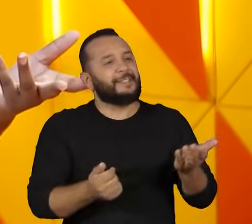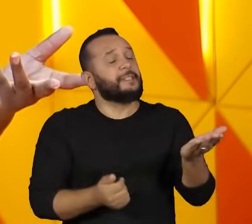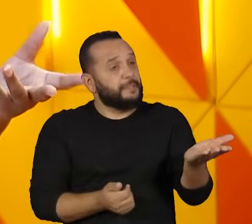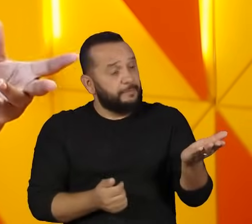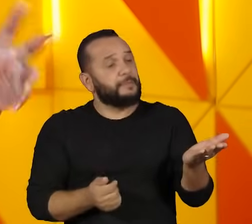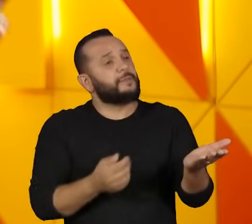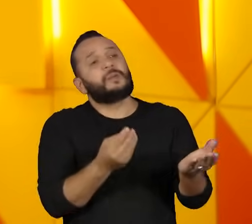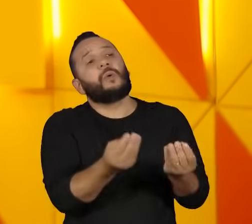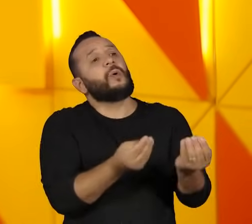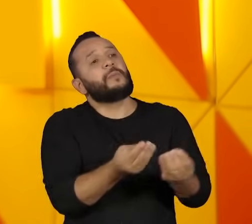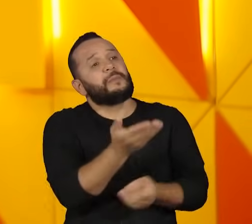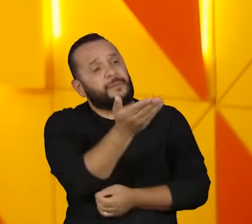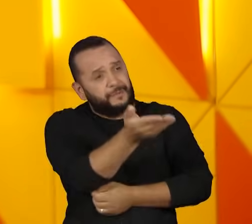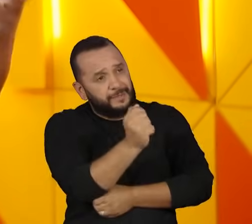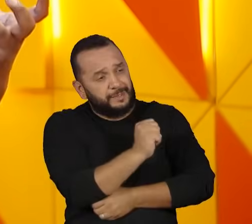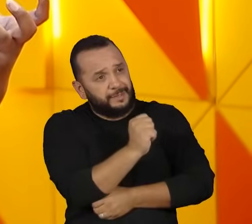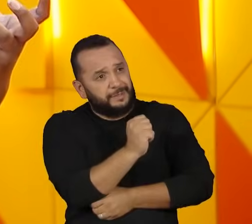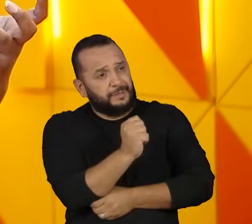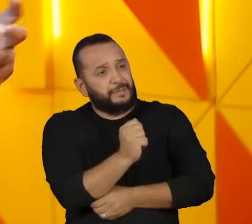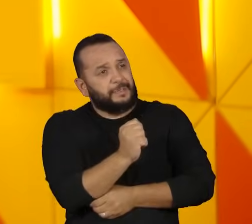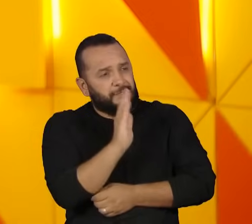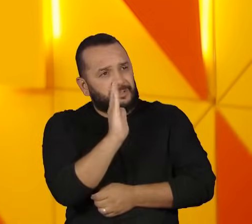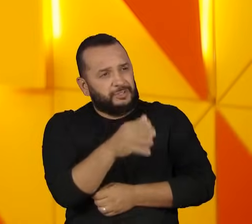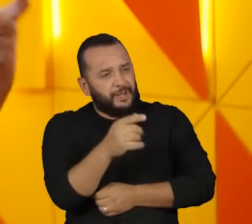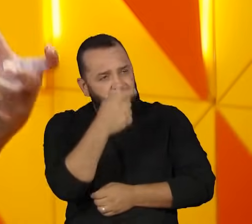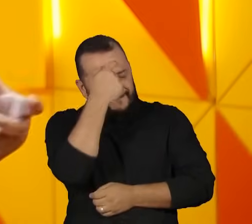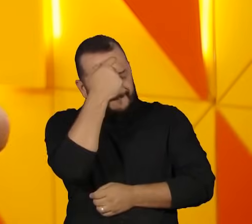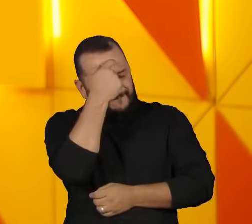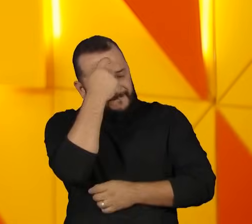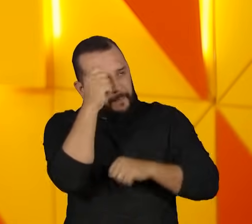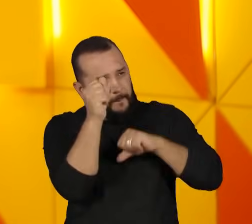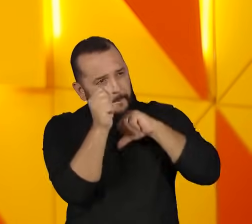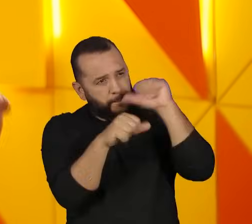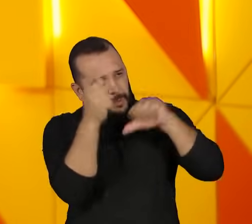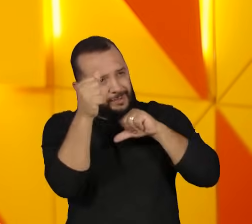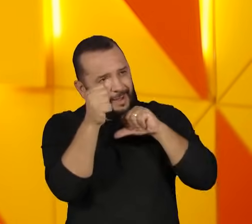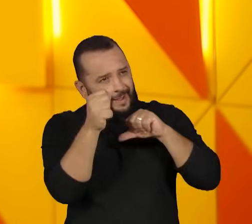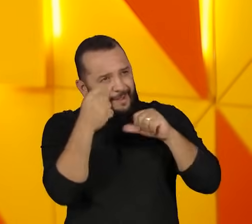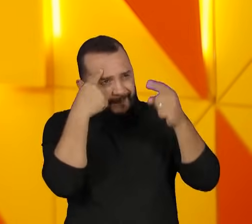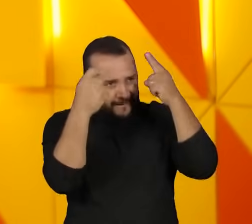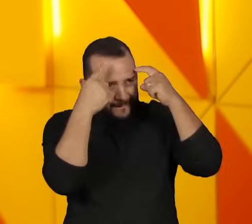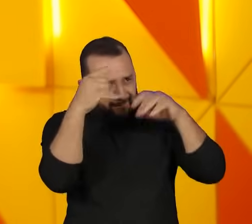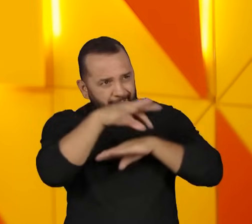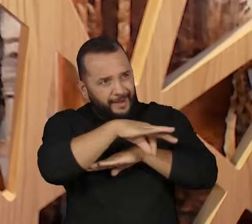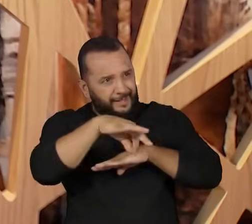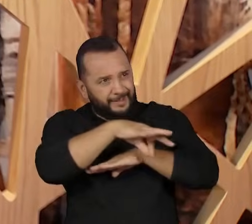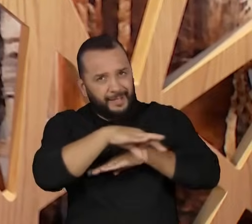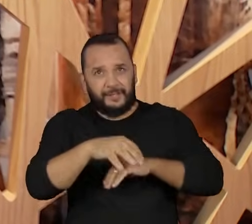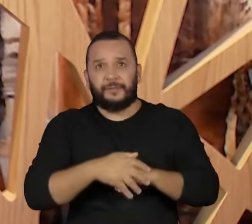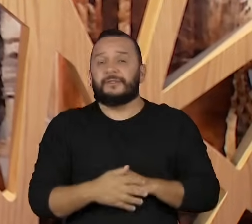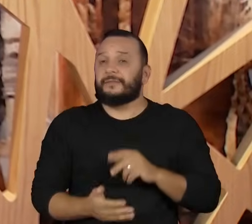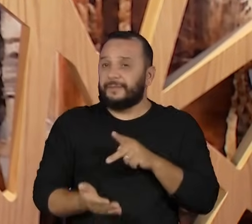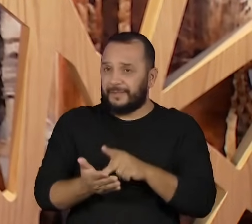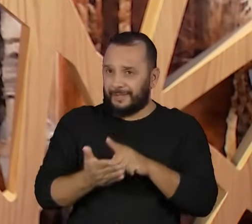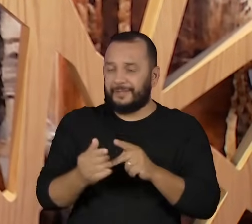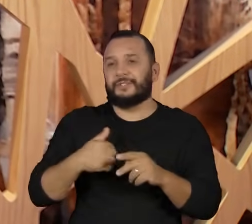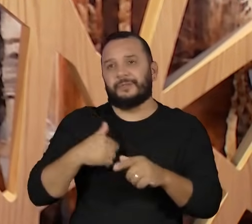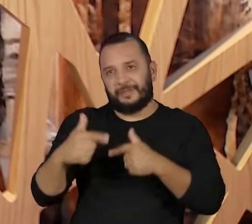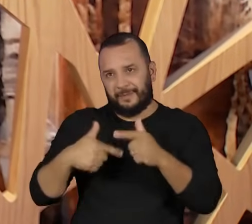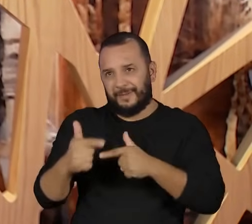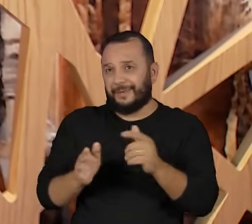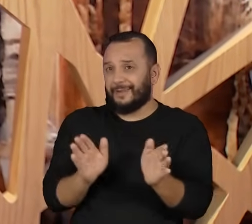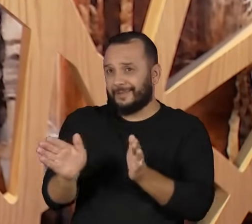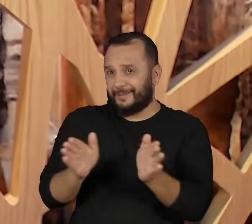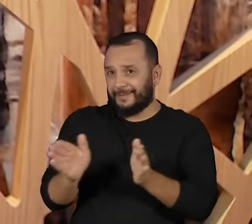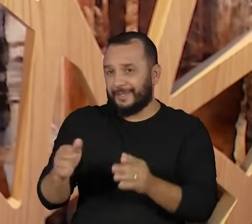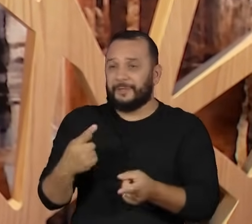você também, como é que é esse negócio do mudar a chave da criatividade do arquiteto? Nossa, eu mesmo já trabalhei com acessibilidade porque